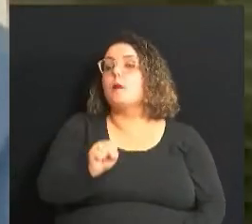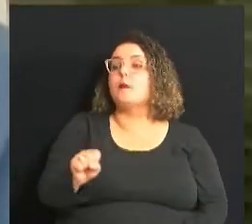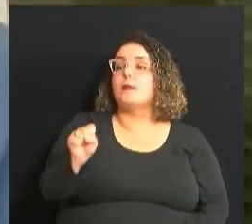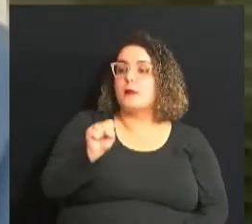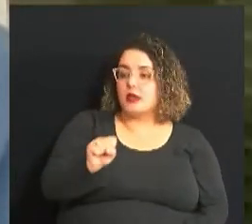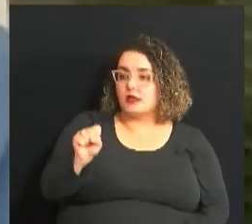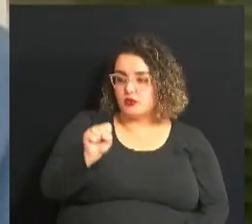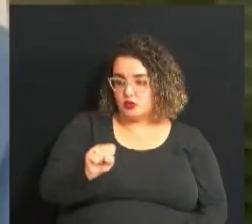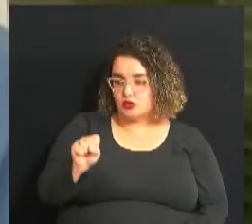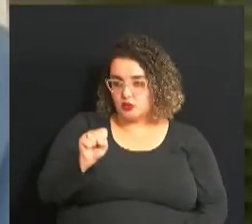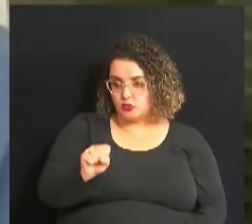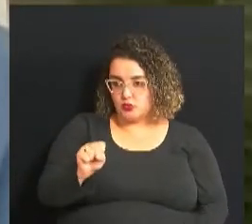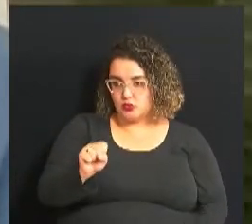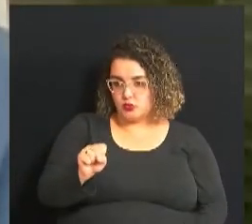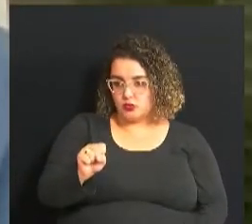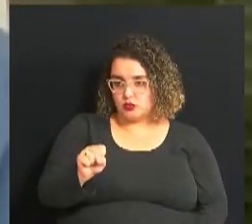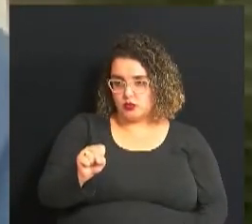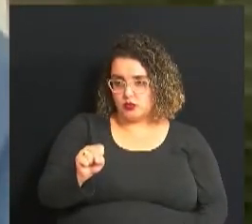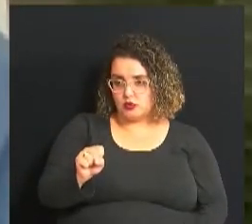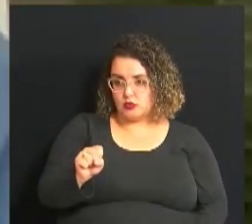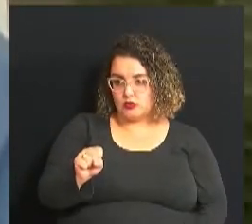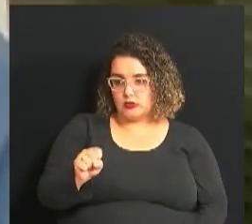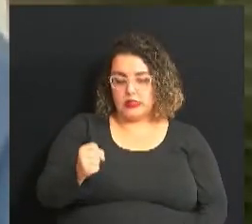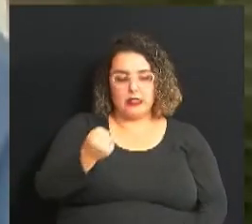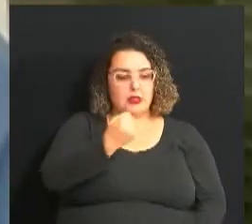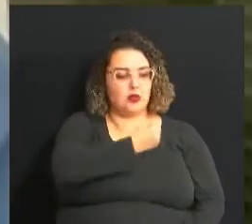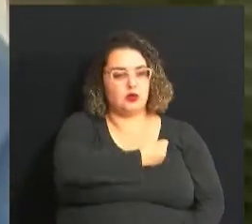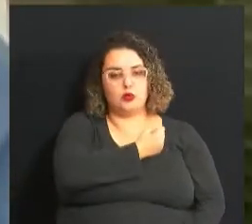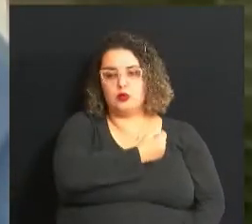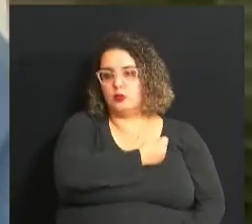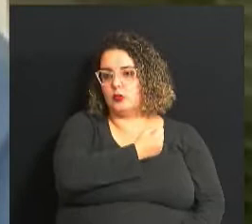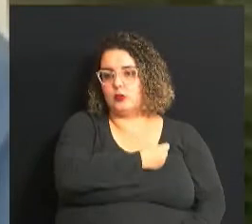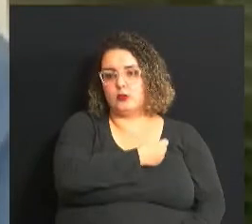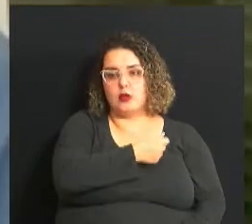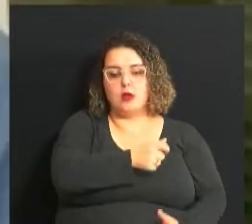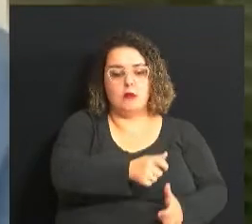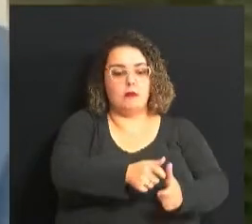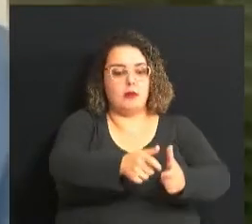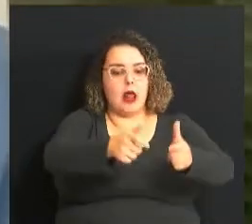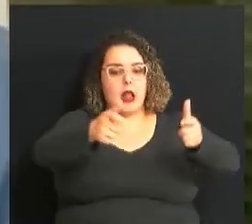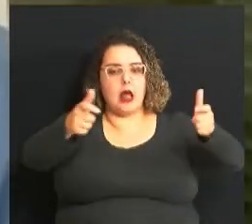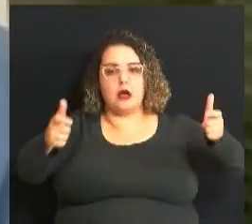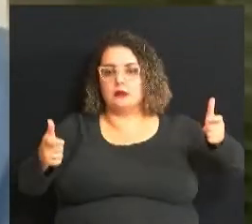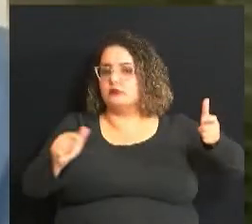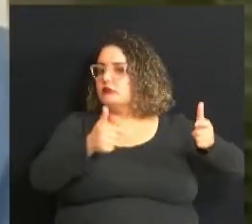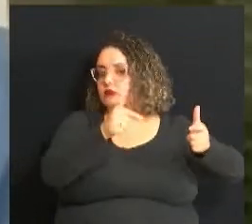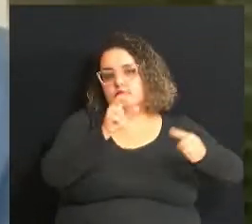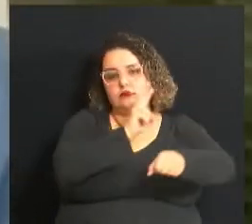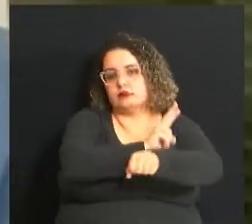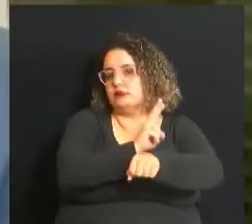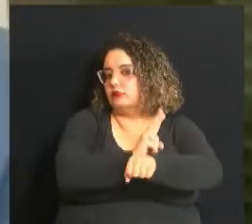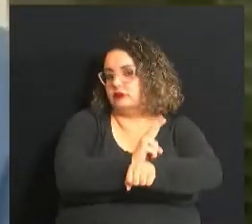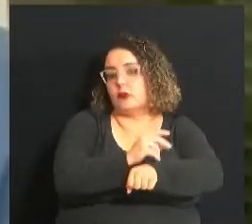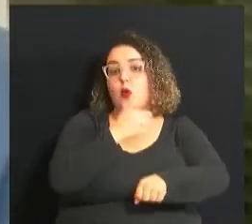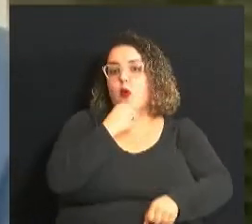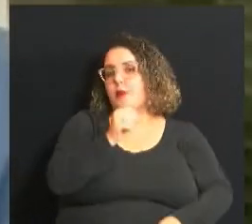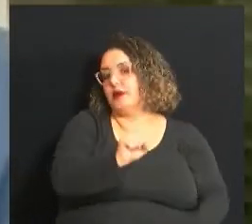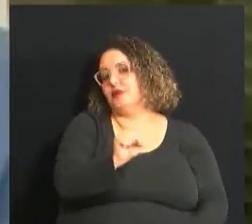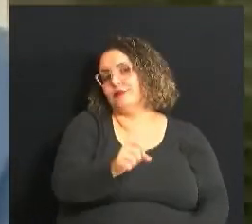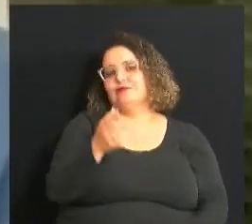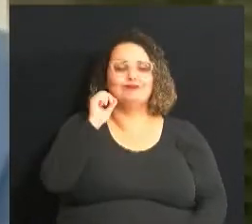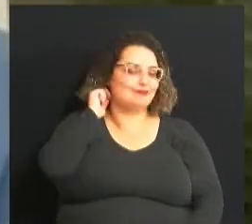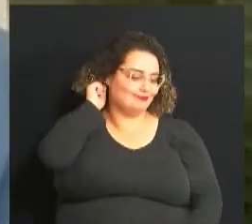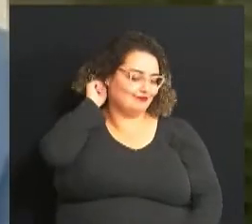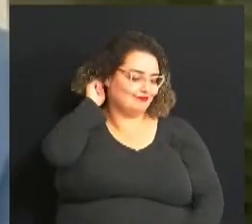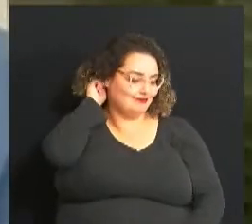existem números que são impressionantes de descuido do homem solteiro. Se você imaginar, por exemplo, você pega um homem que